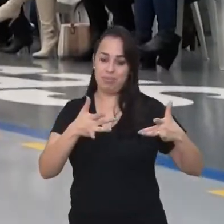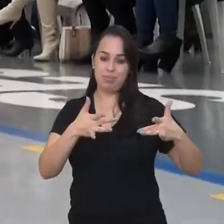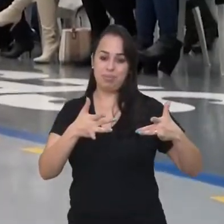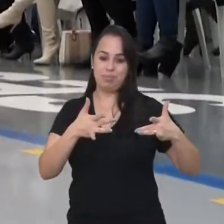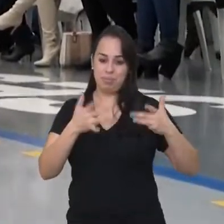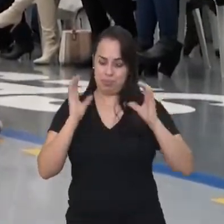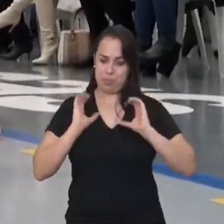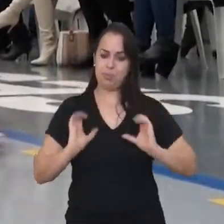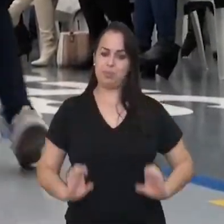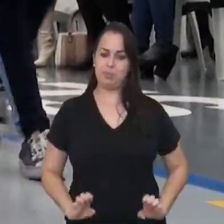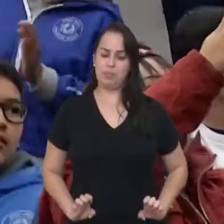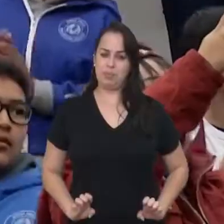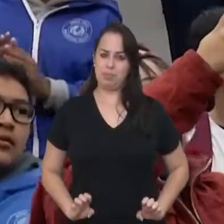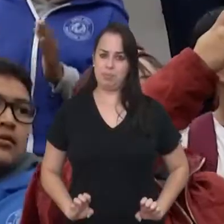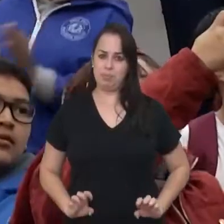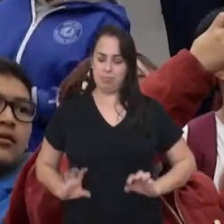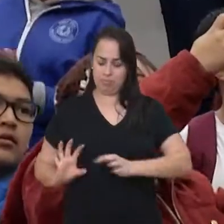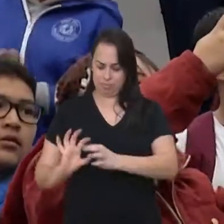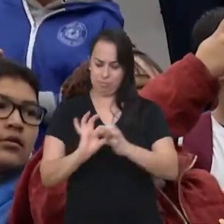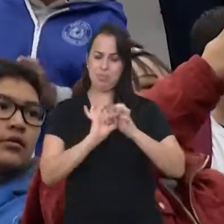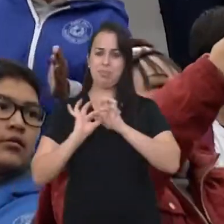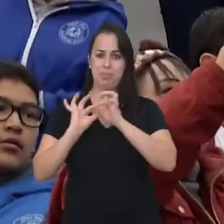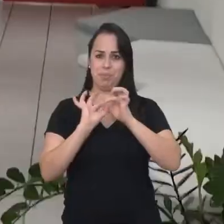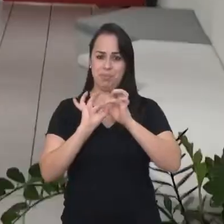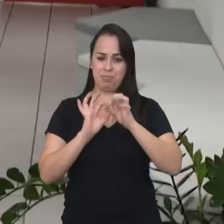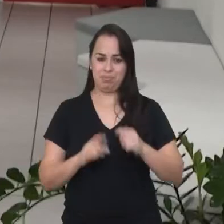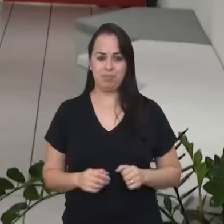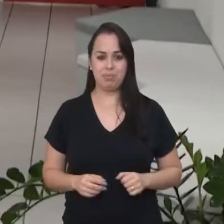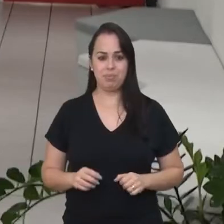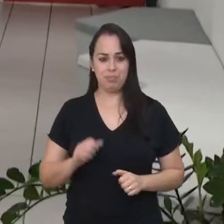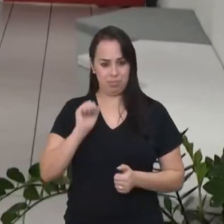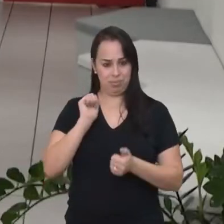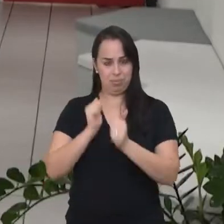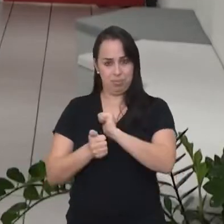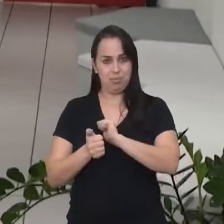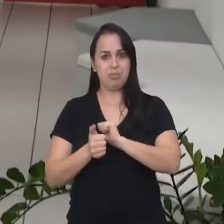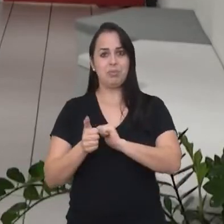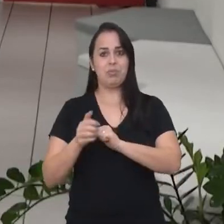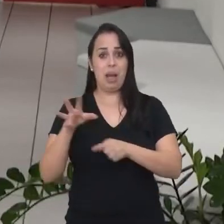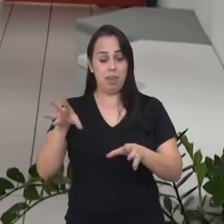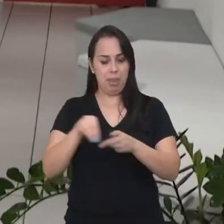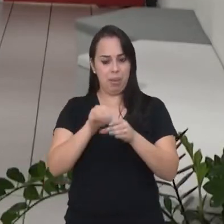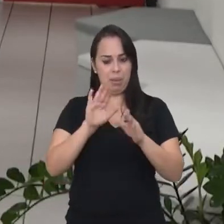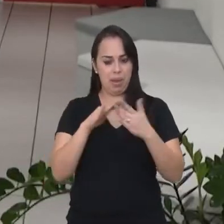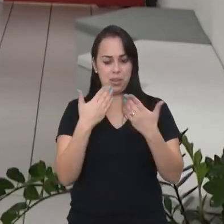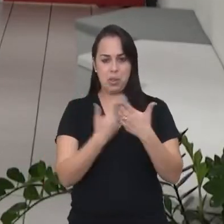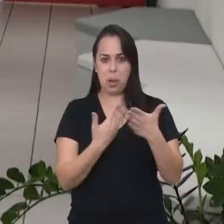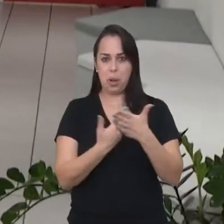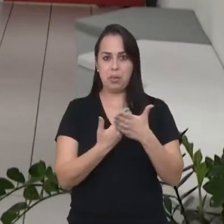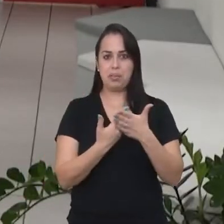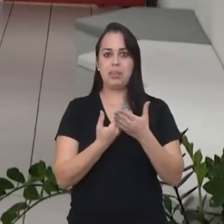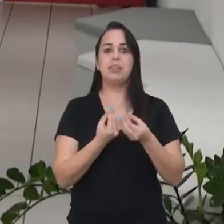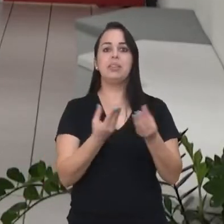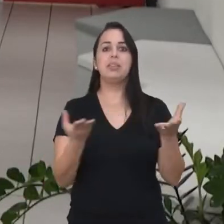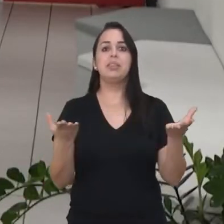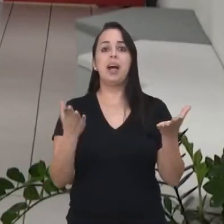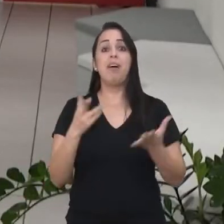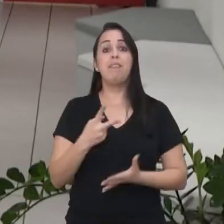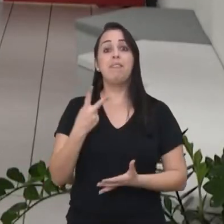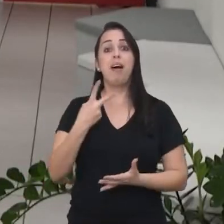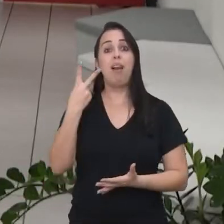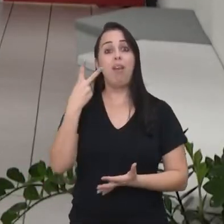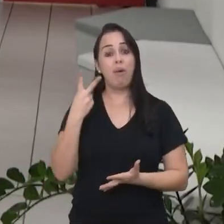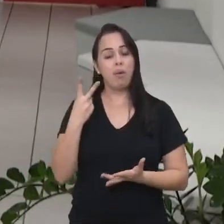cooperação, integridade e espírito de equipe. O esporte, bem utilizado na escola, ele vai trazer a implementação